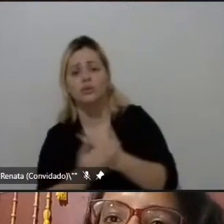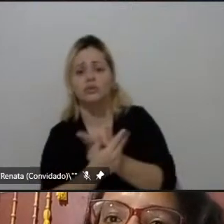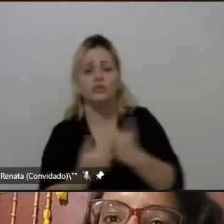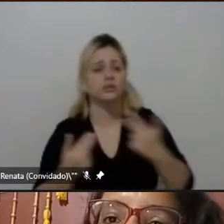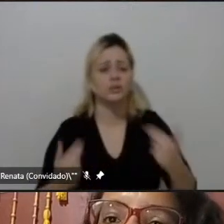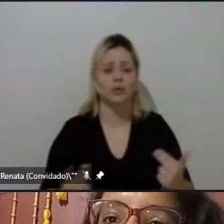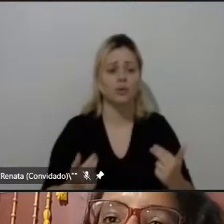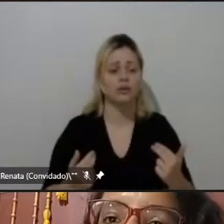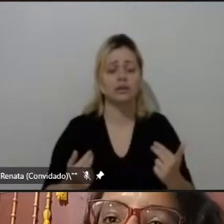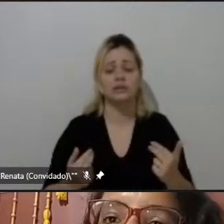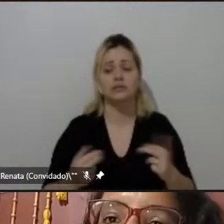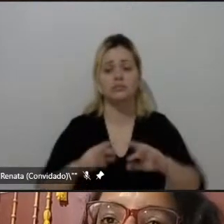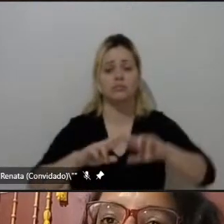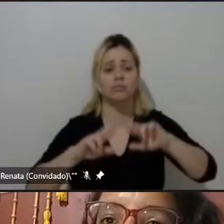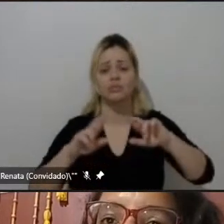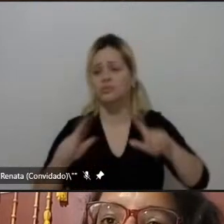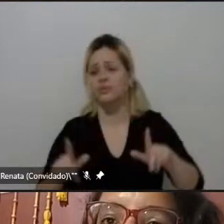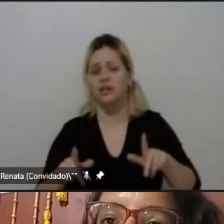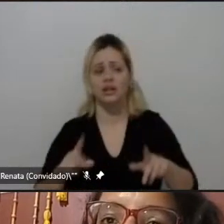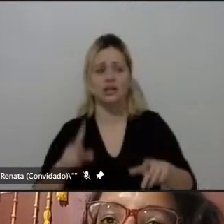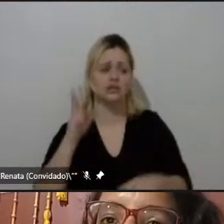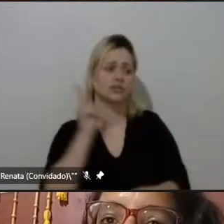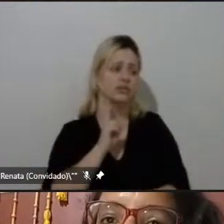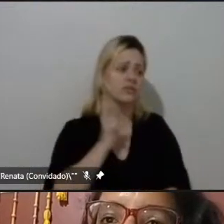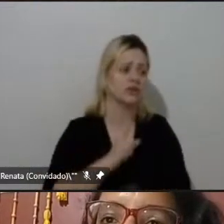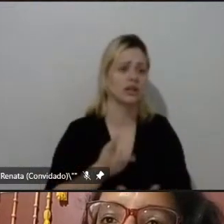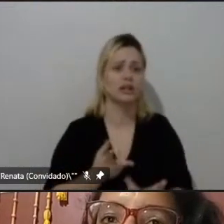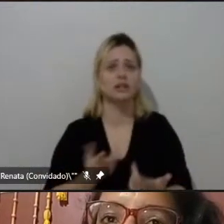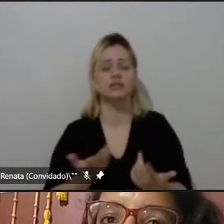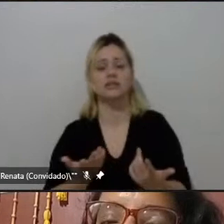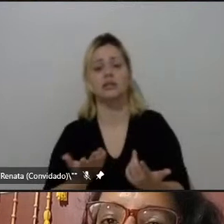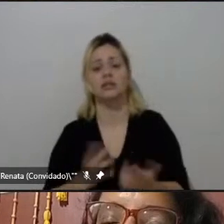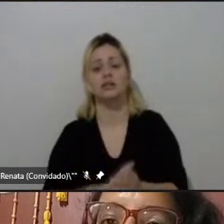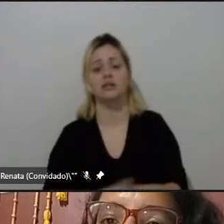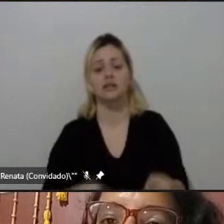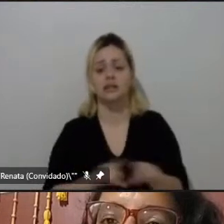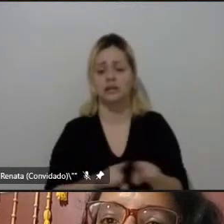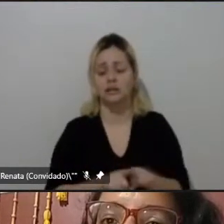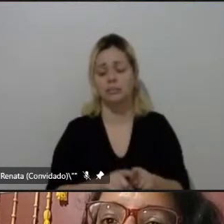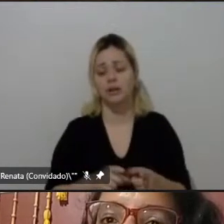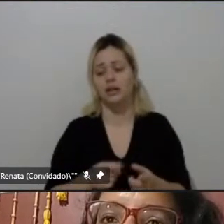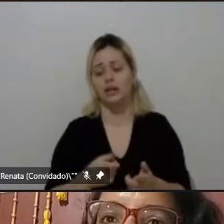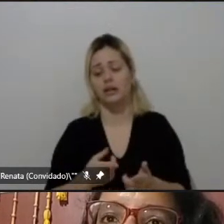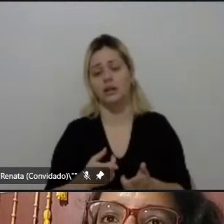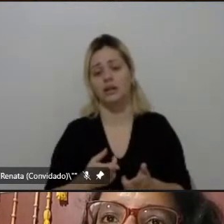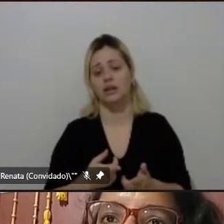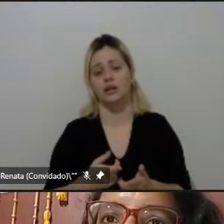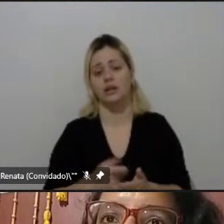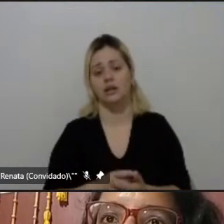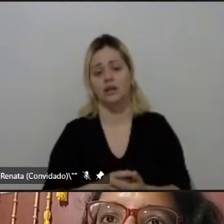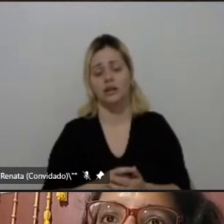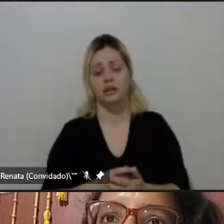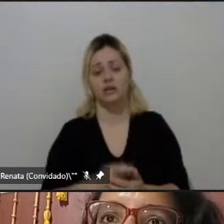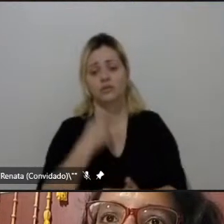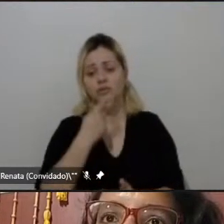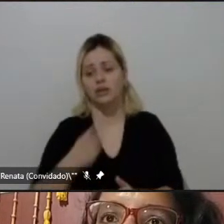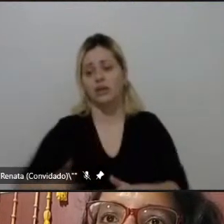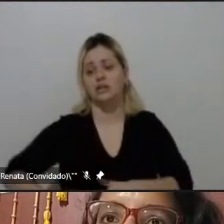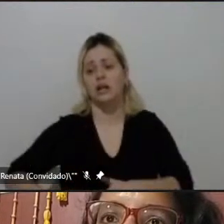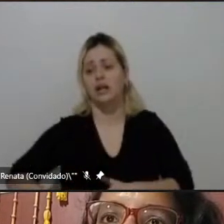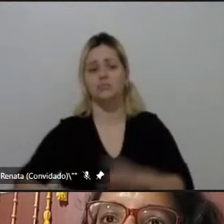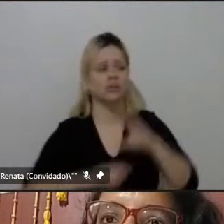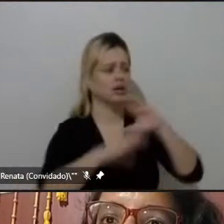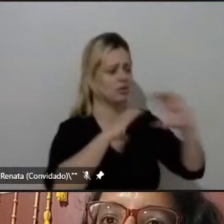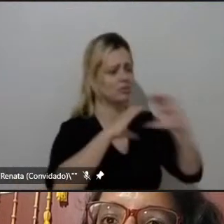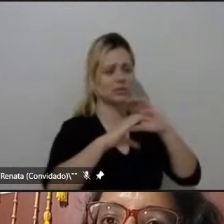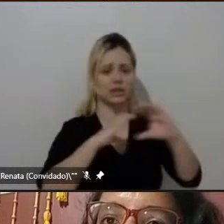essas perspectivas, né, da violência, né, da questão do monopólio das armas. E a comunicação,